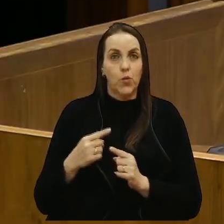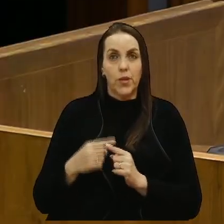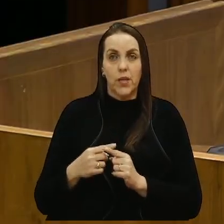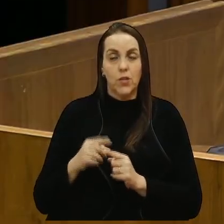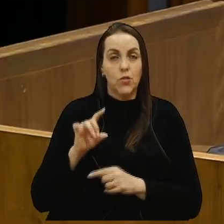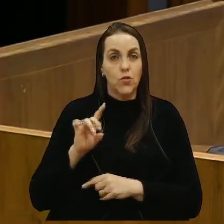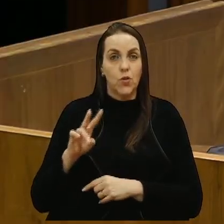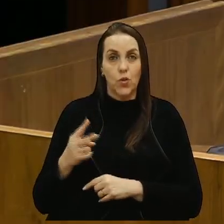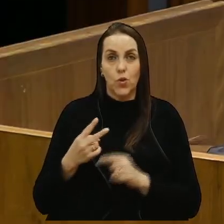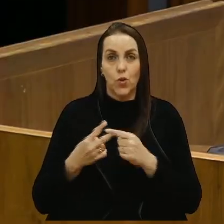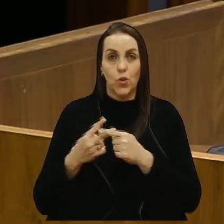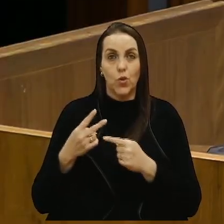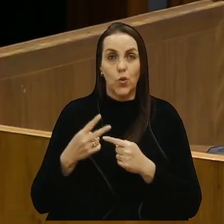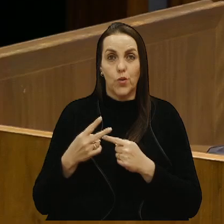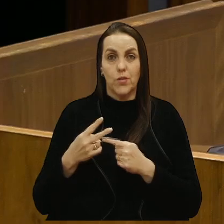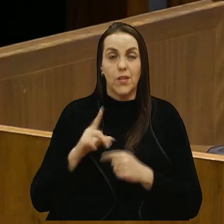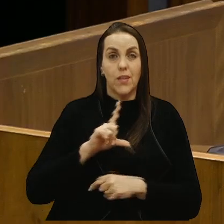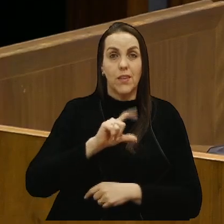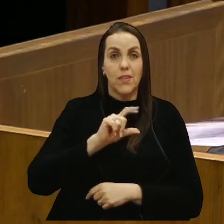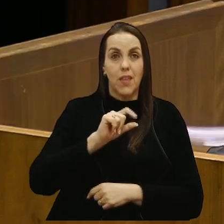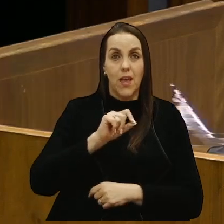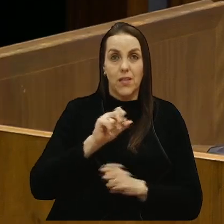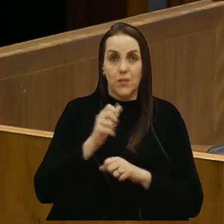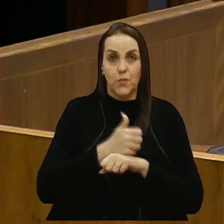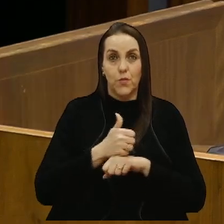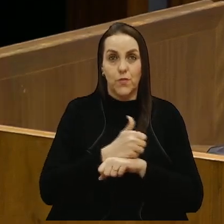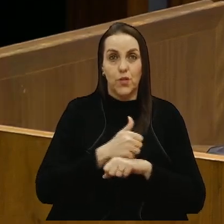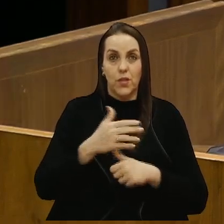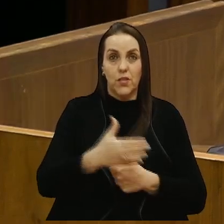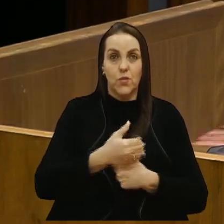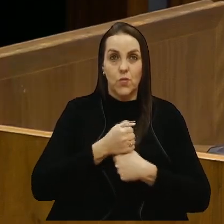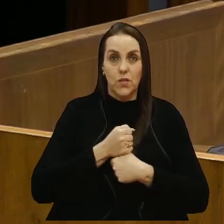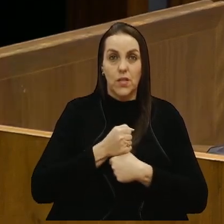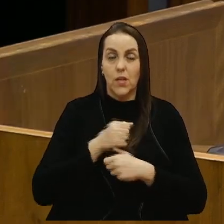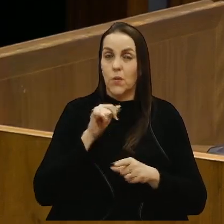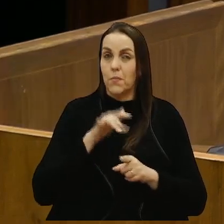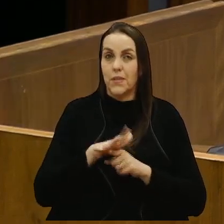apenas 10 conselheiros, e é uma demanda, assim,